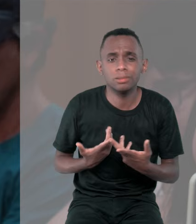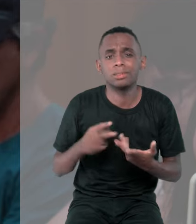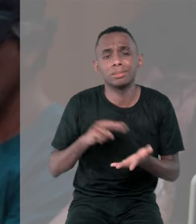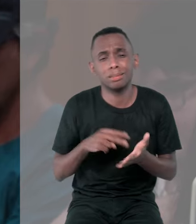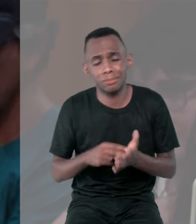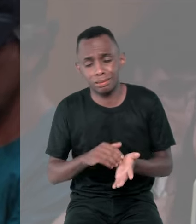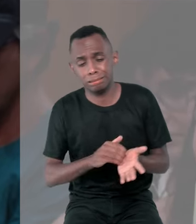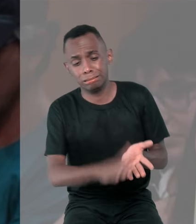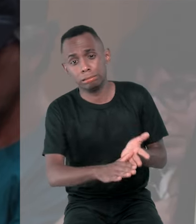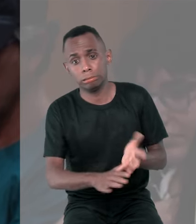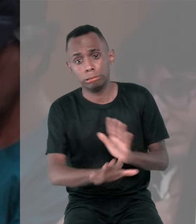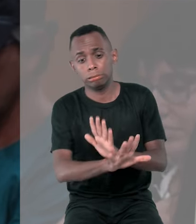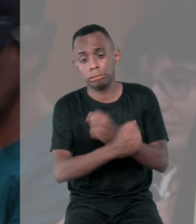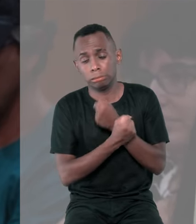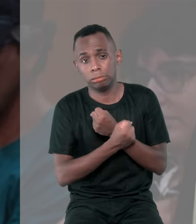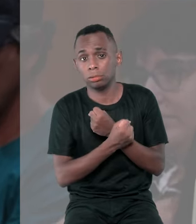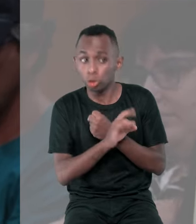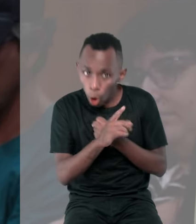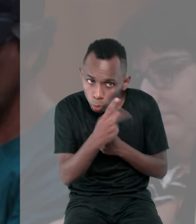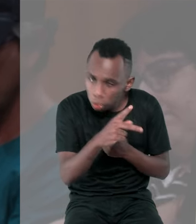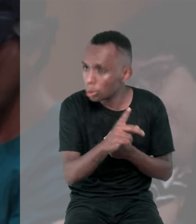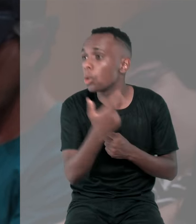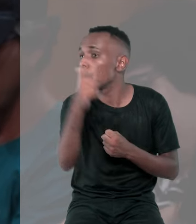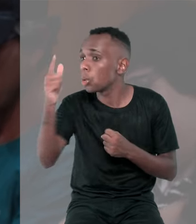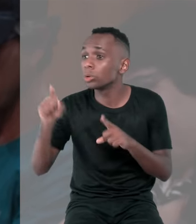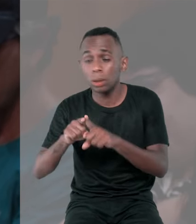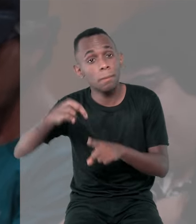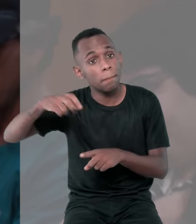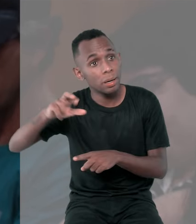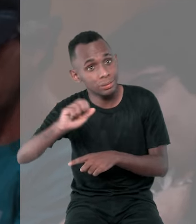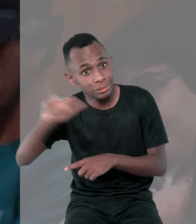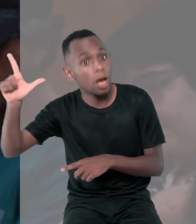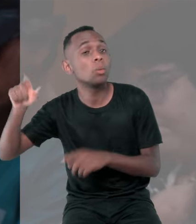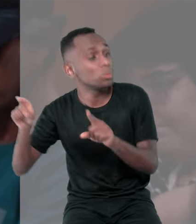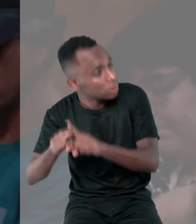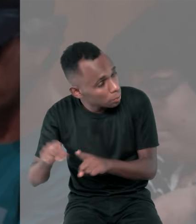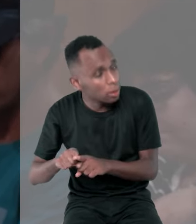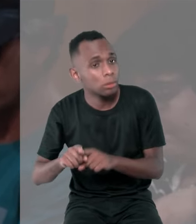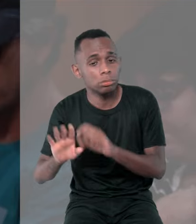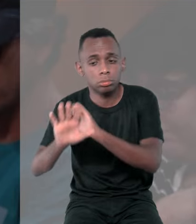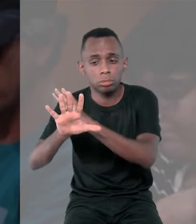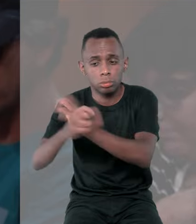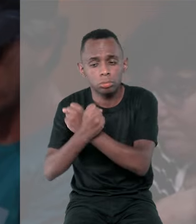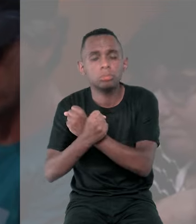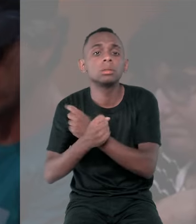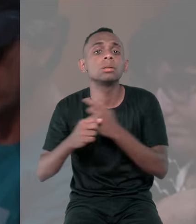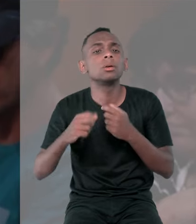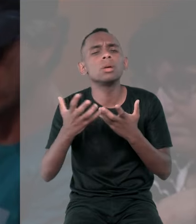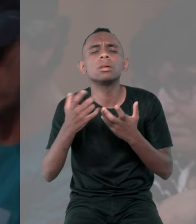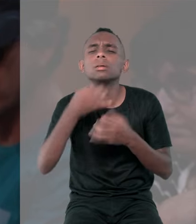sendo banido, está sendo censurado, não só no seu livro. Marçal Aquino é um outro exemplo também. Eu queria que você comentasse, se possível.